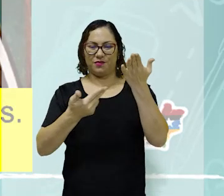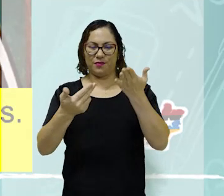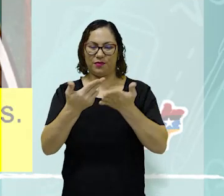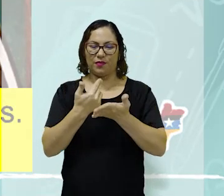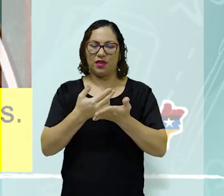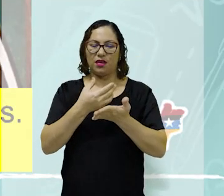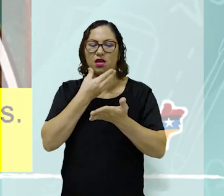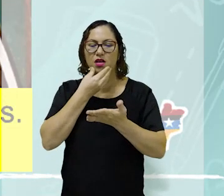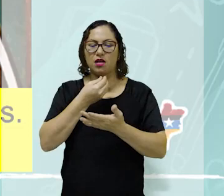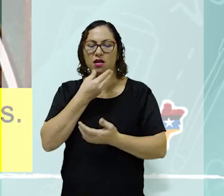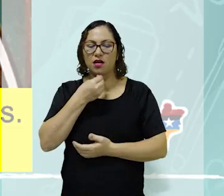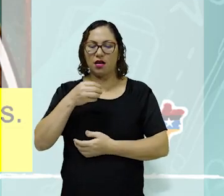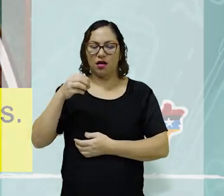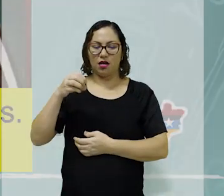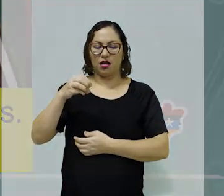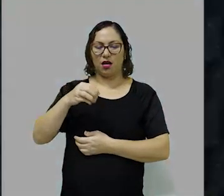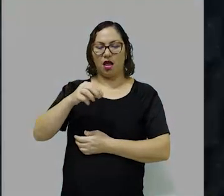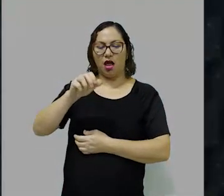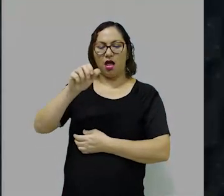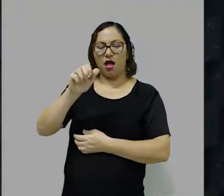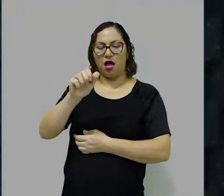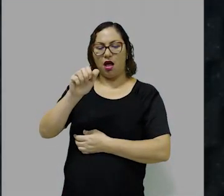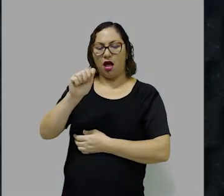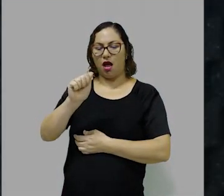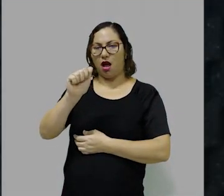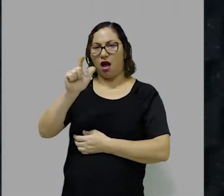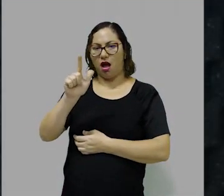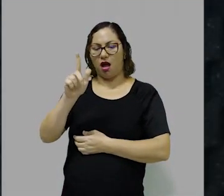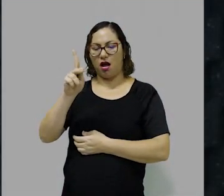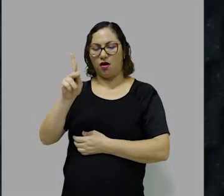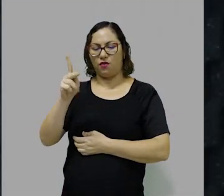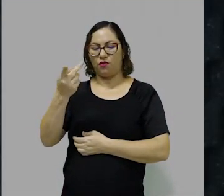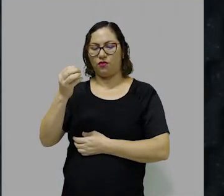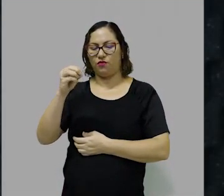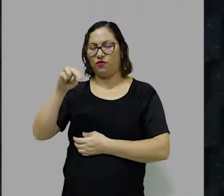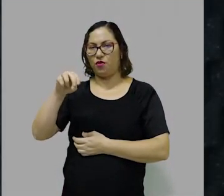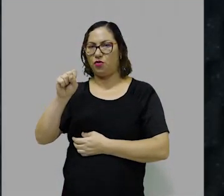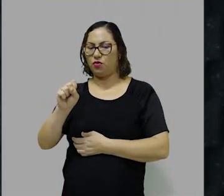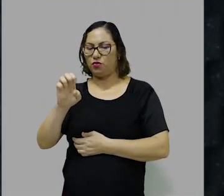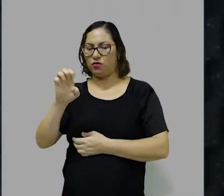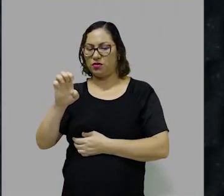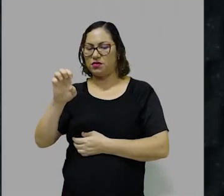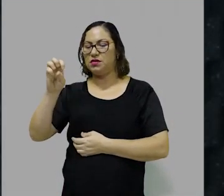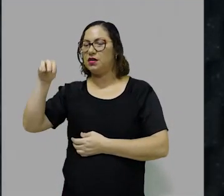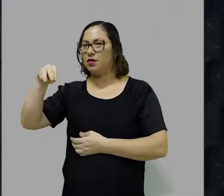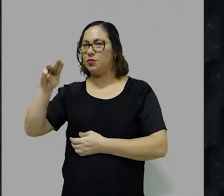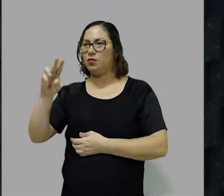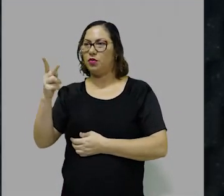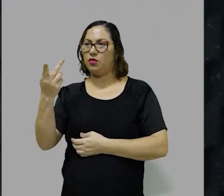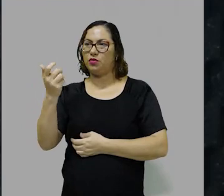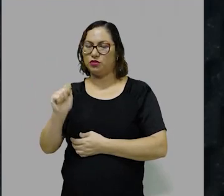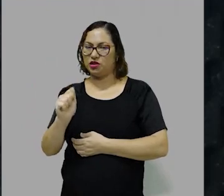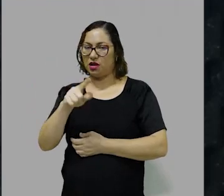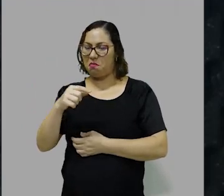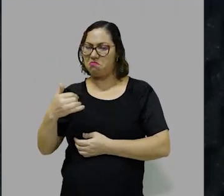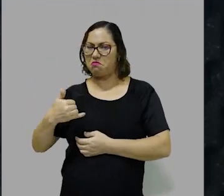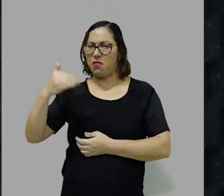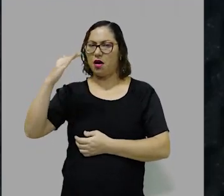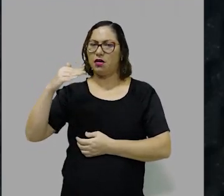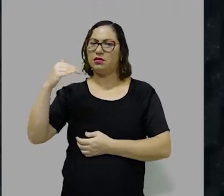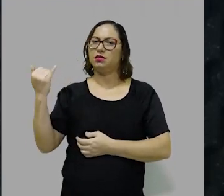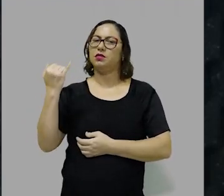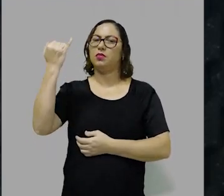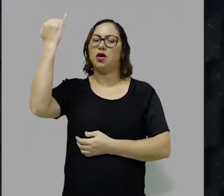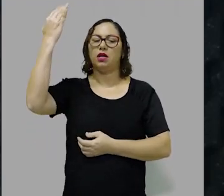do Mucha, Alphonse Mucha, que é talvez uma das figuras mais importantes, e ele não se permitia